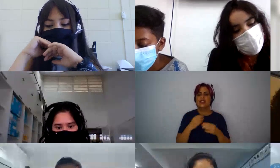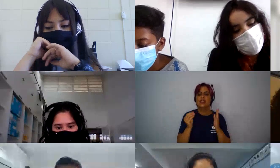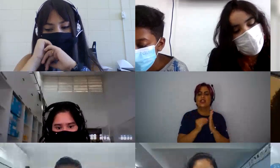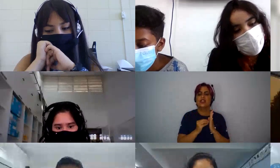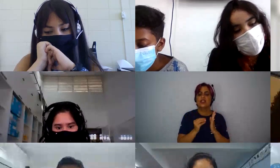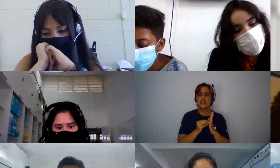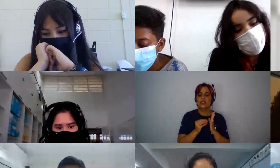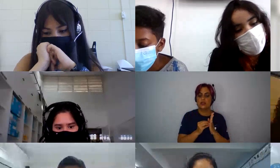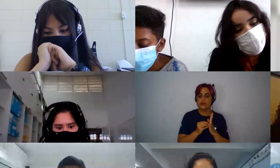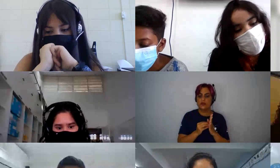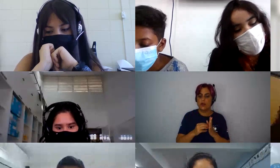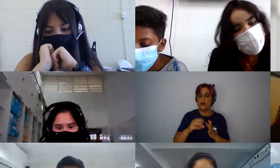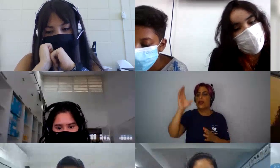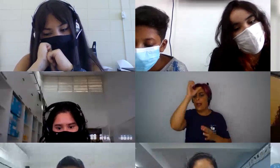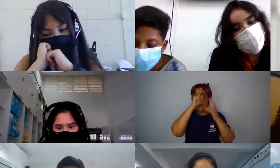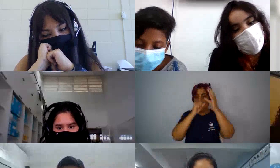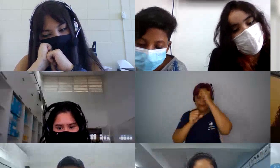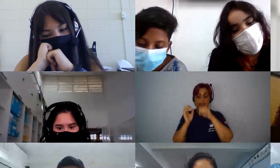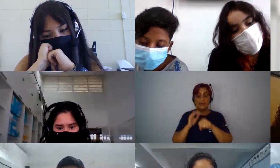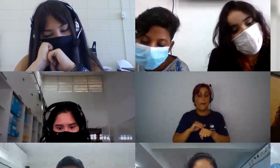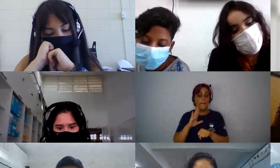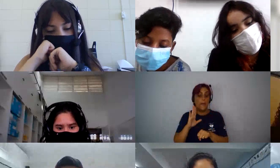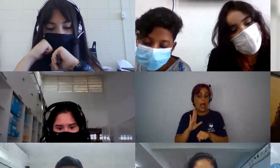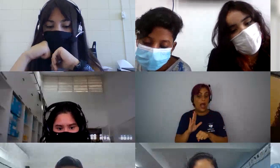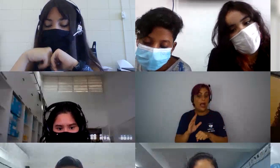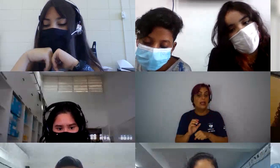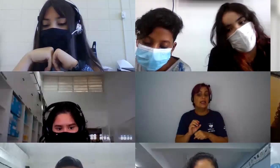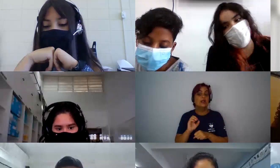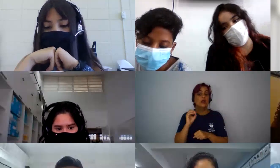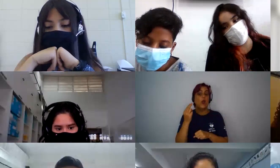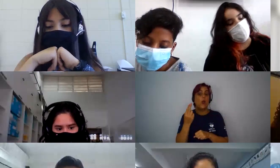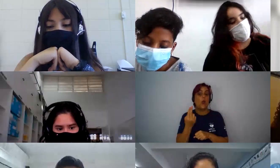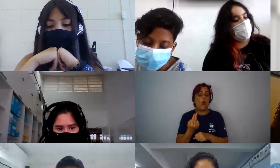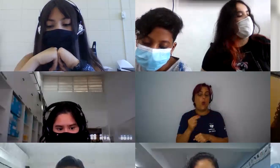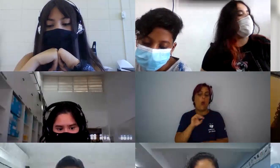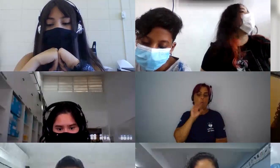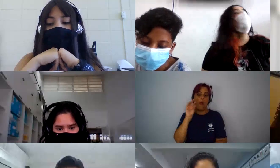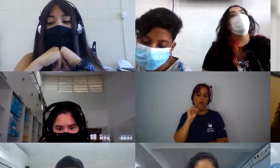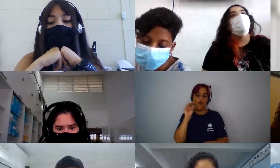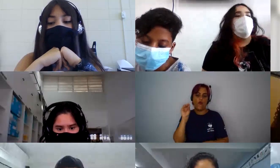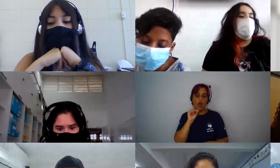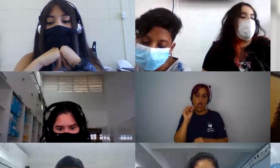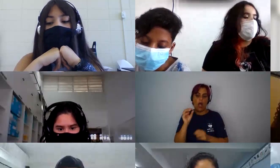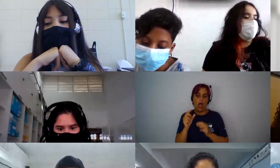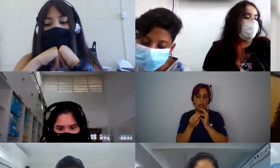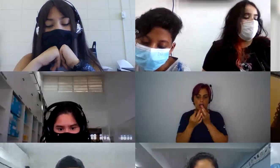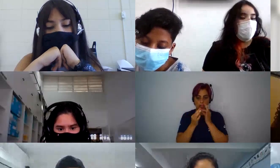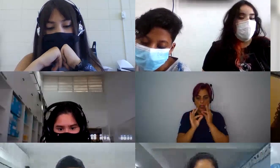ouvir mais, aprender mais, ou de falar a sua opinião?